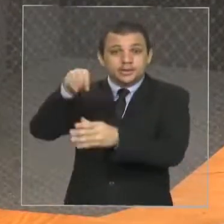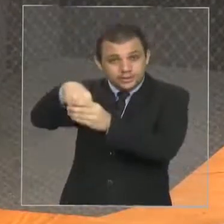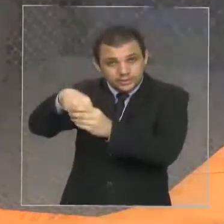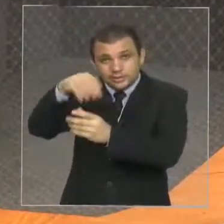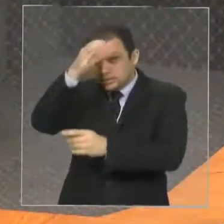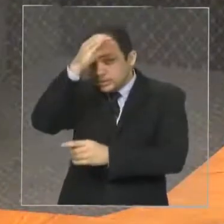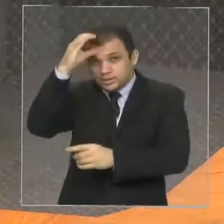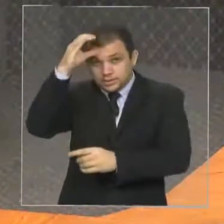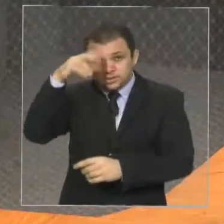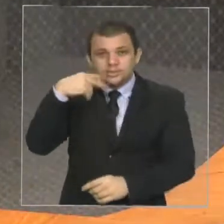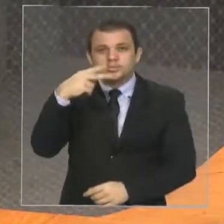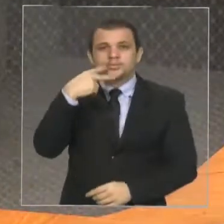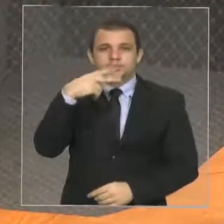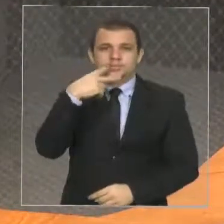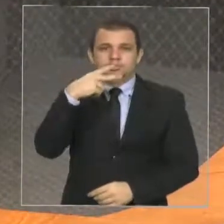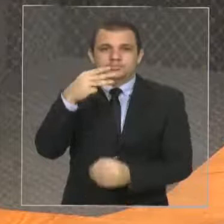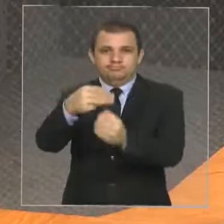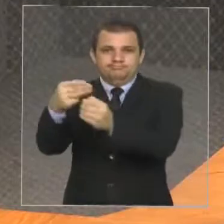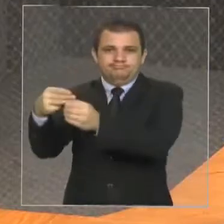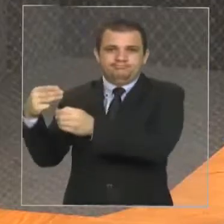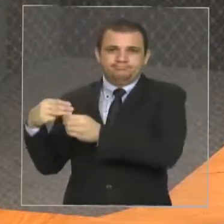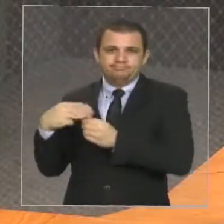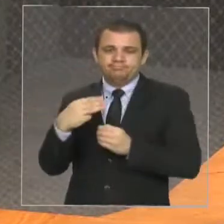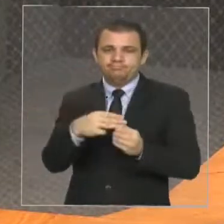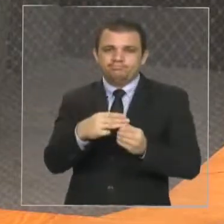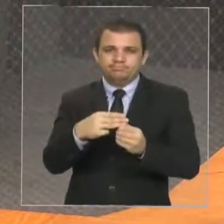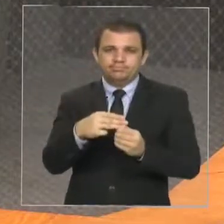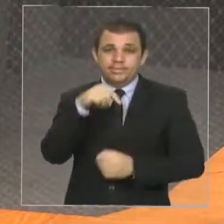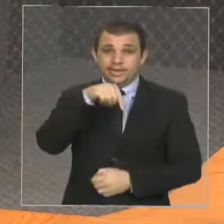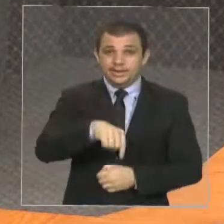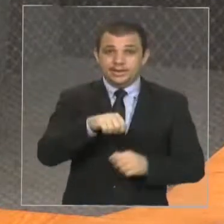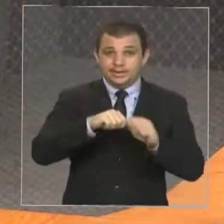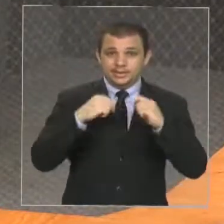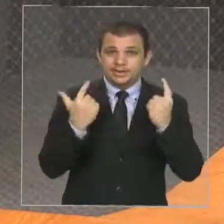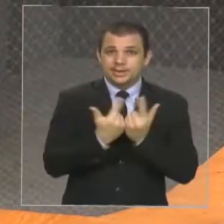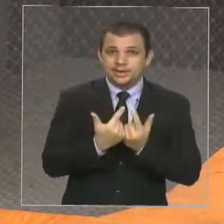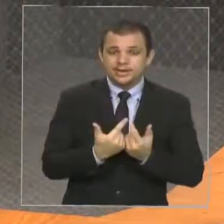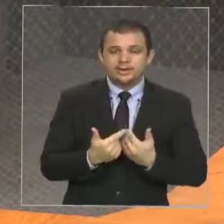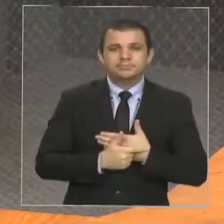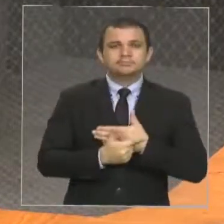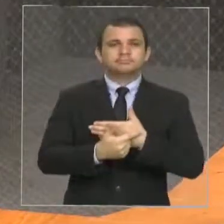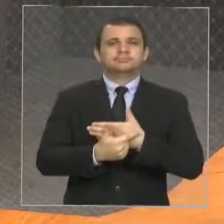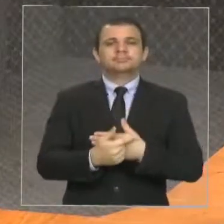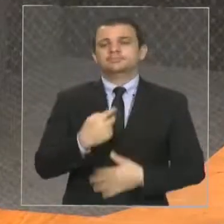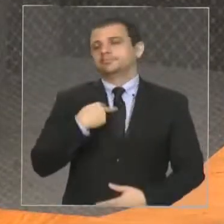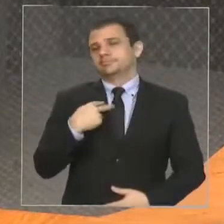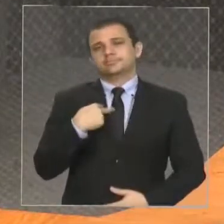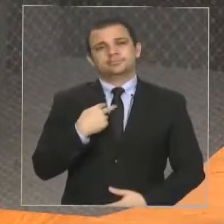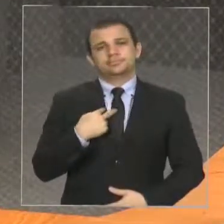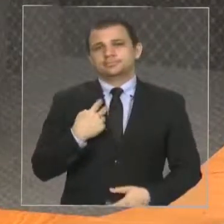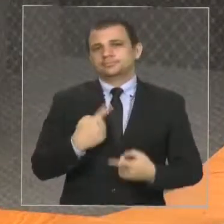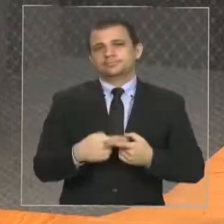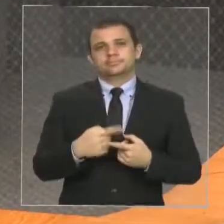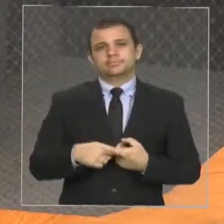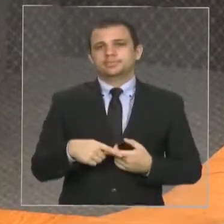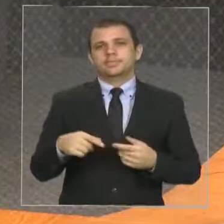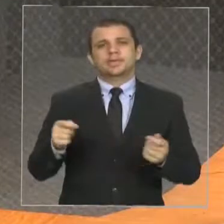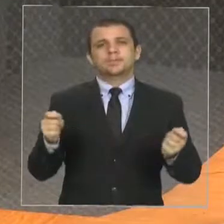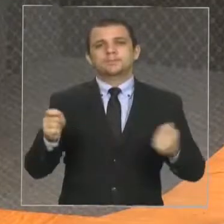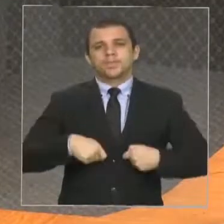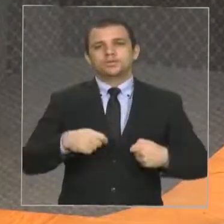Legislativa se posicionar nessa matéria. Não é matéria de nossa